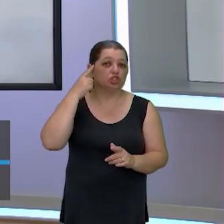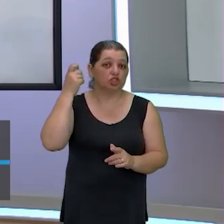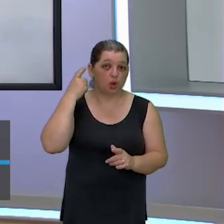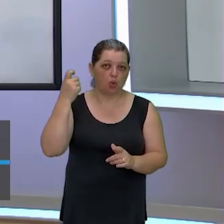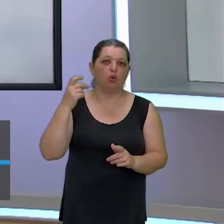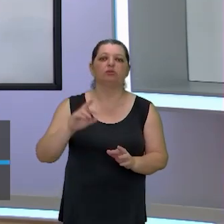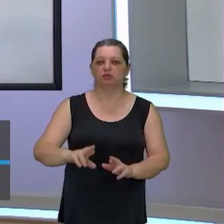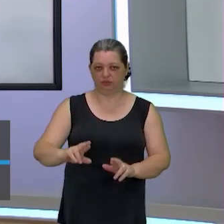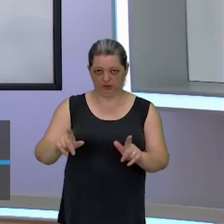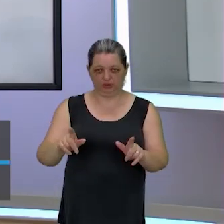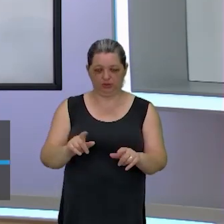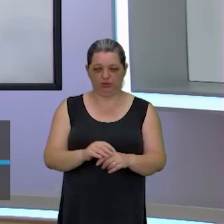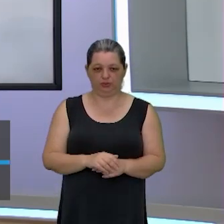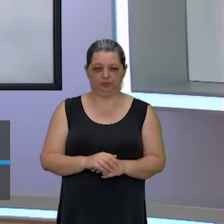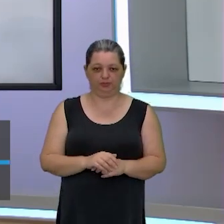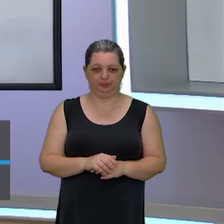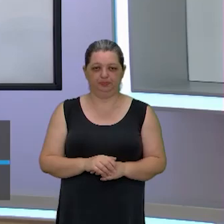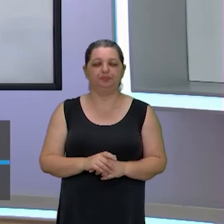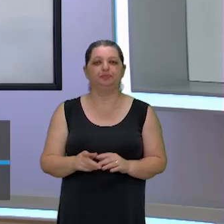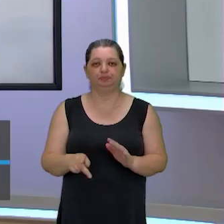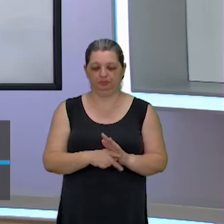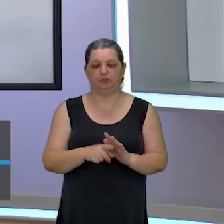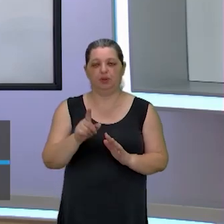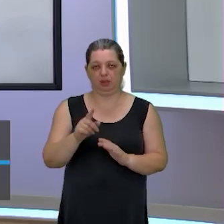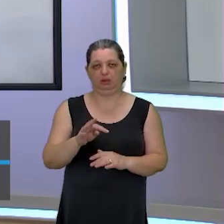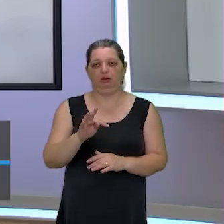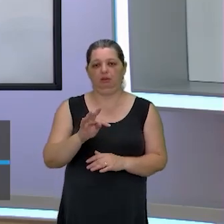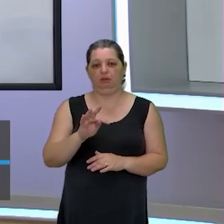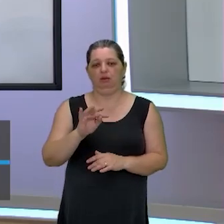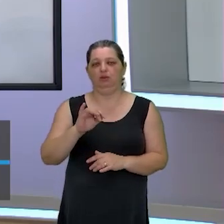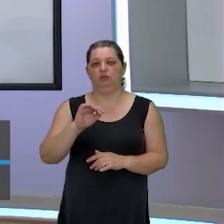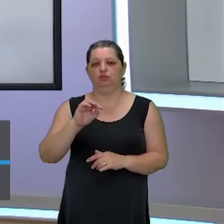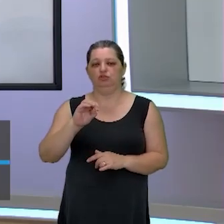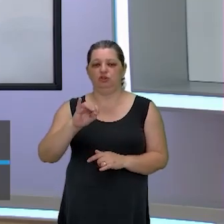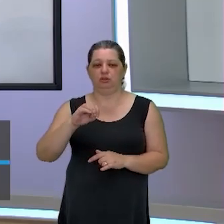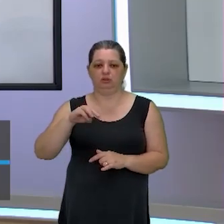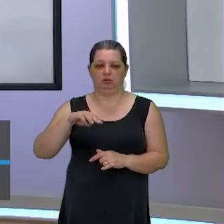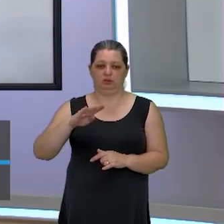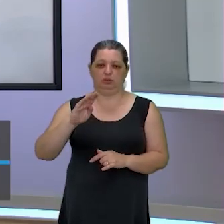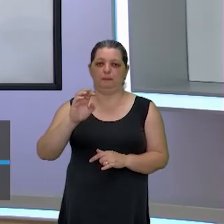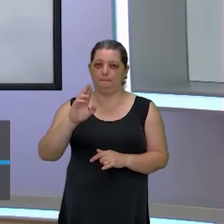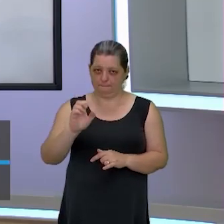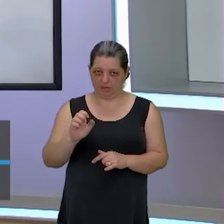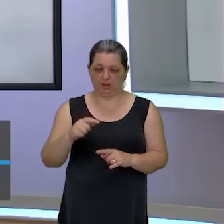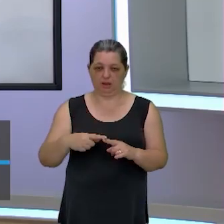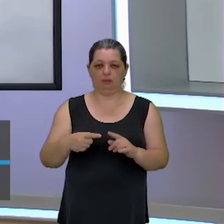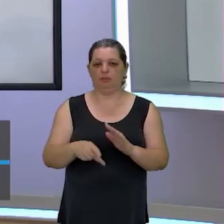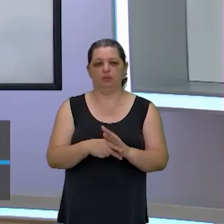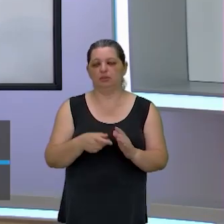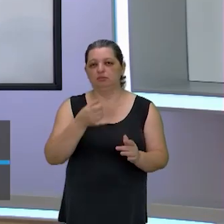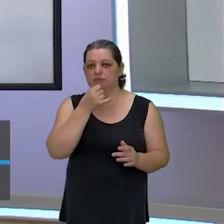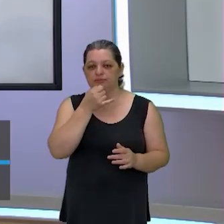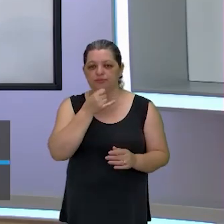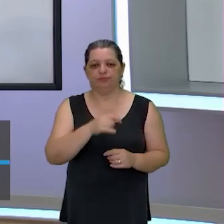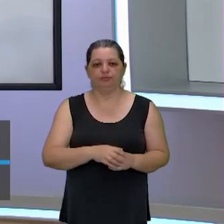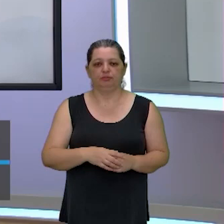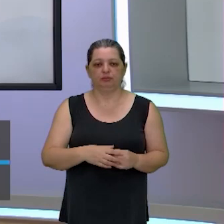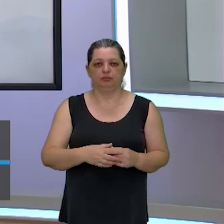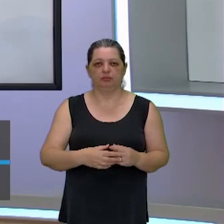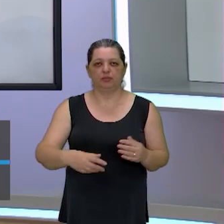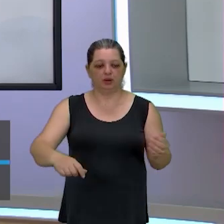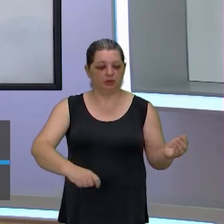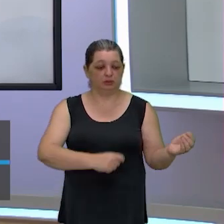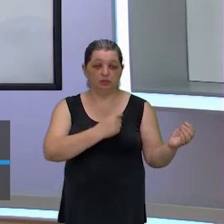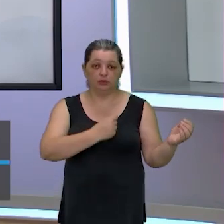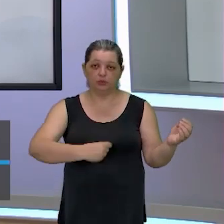time que diferencia a fonte sonora é o timbre que diferencia tá no instrumento do outro pegar a um tocando